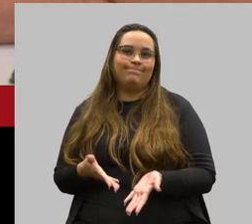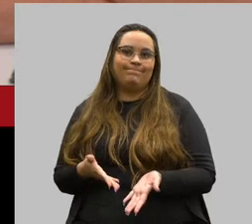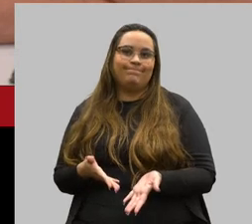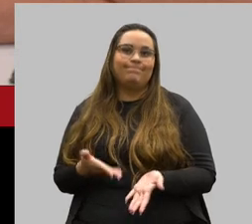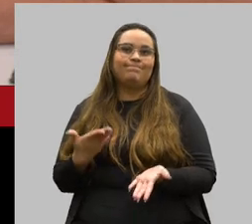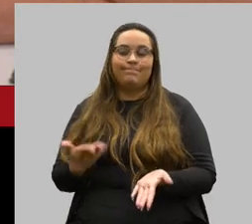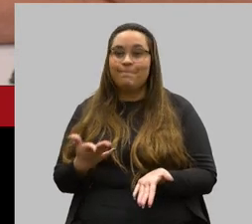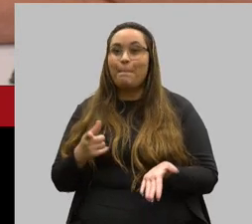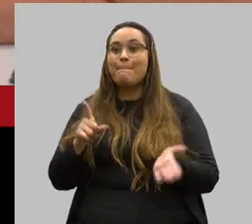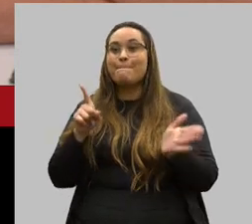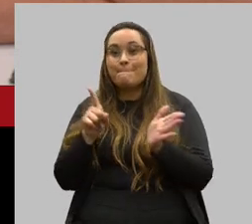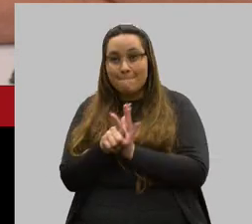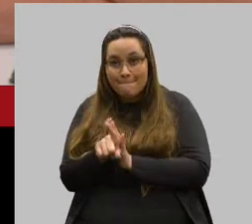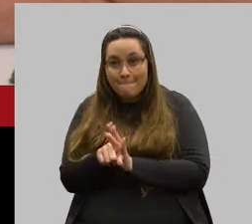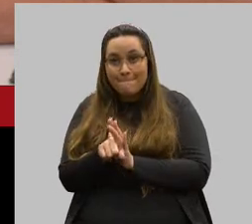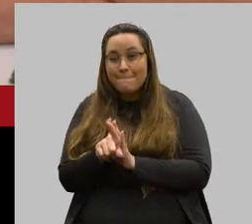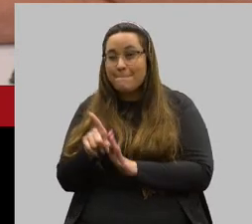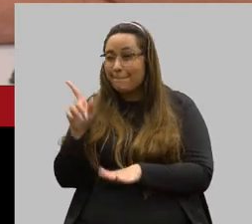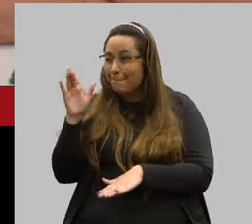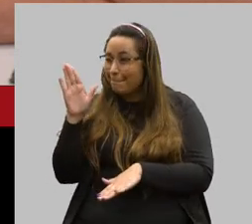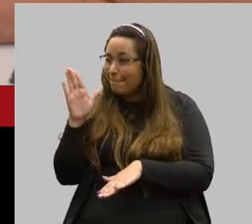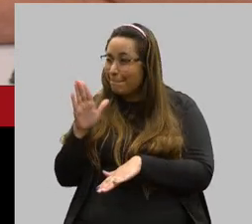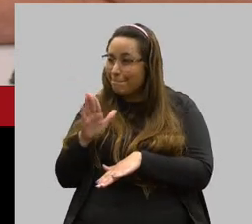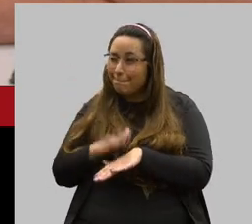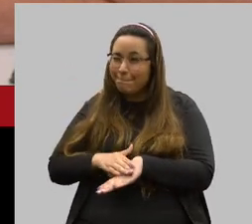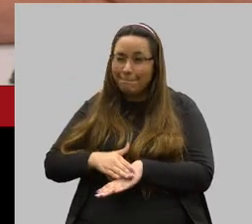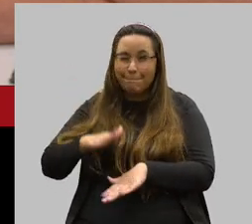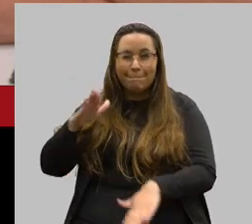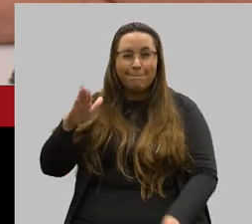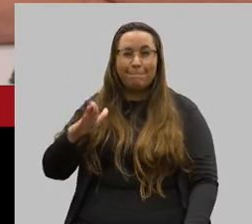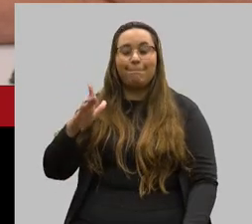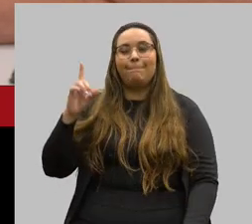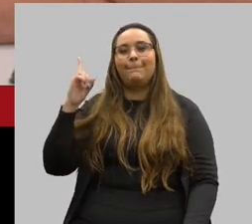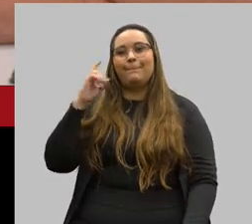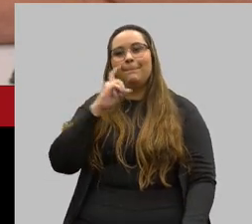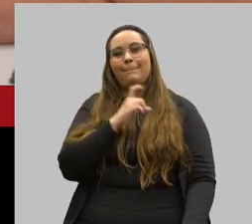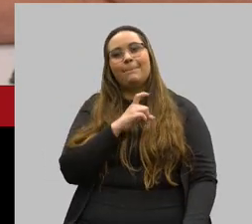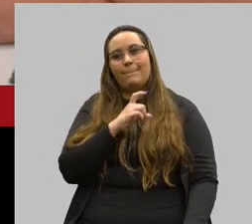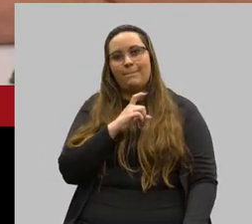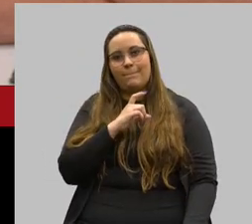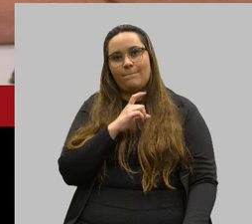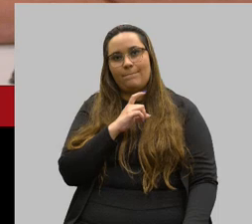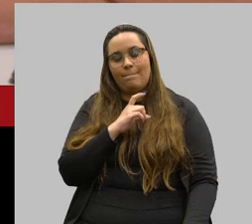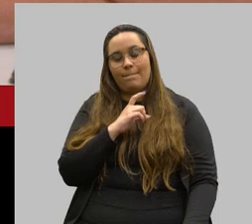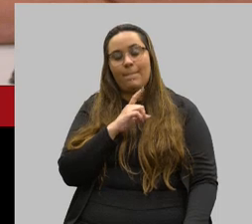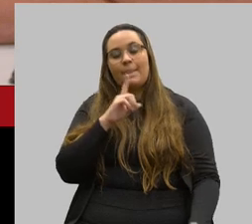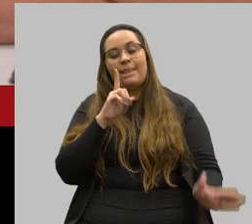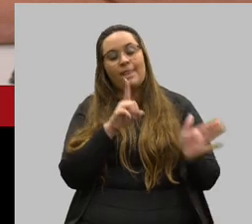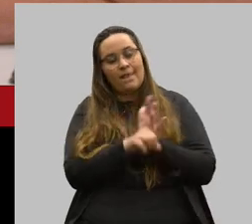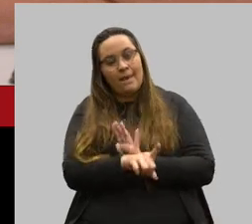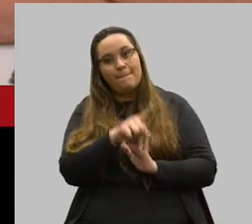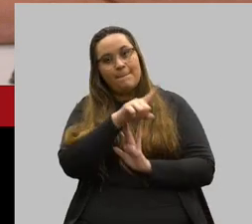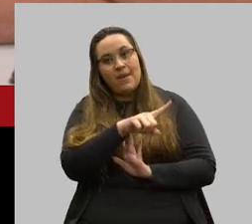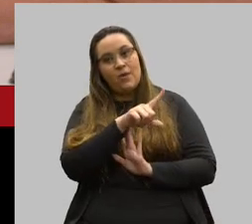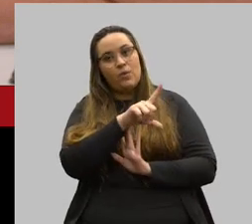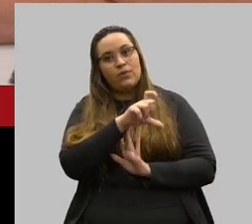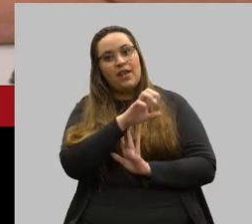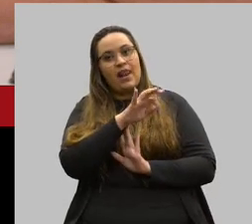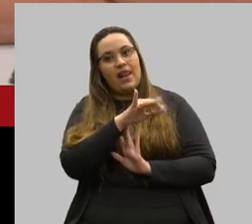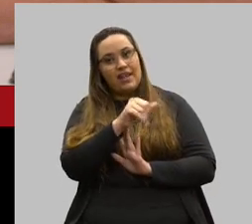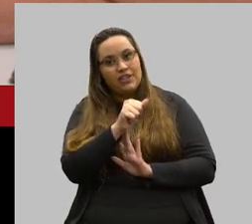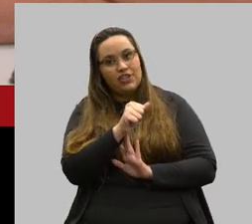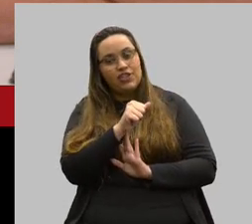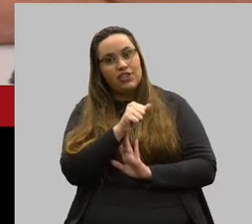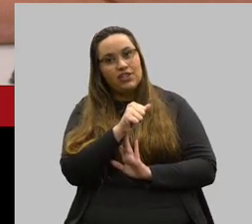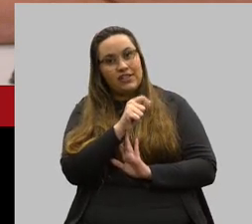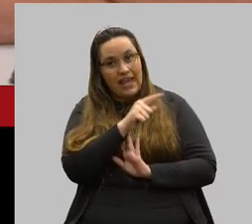pergunta que é a mais latente no meu gabinete Deputado Pergunte a Dra Letícia qual é